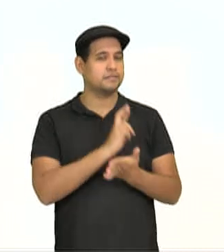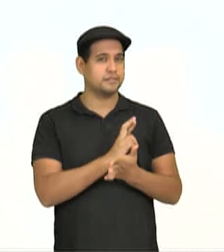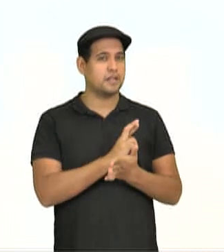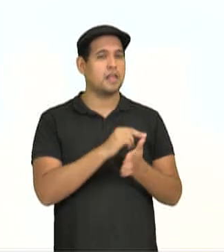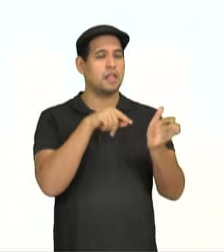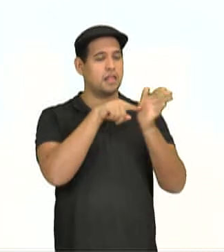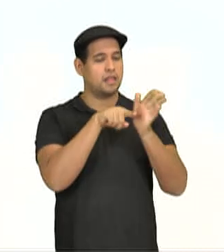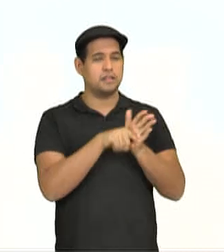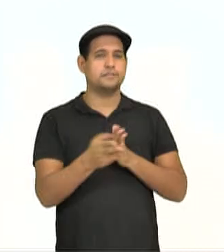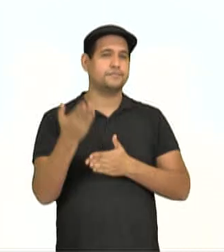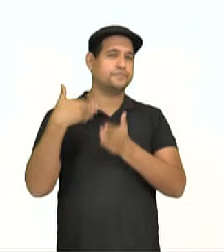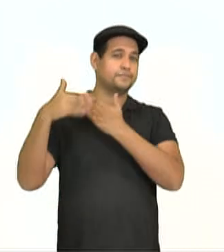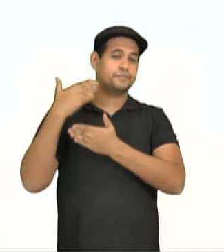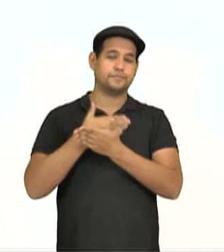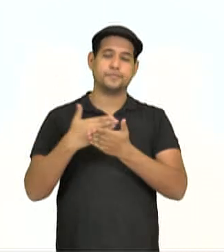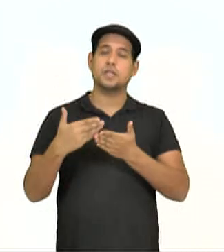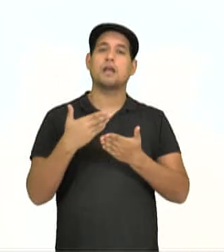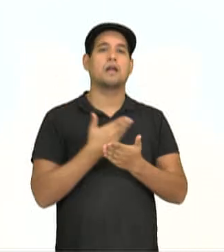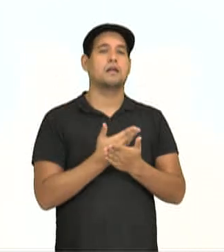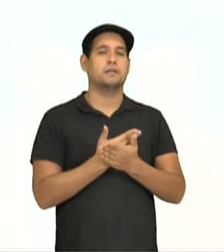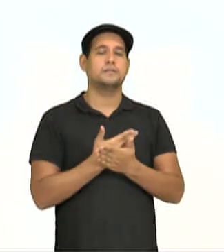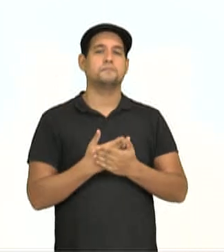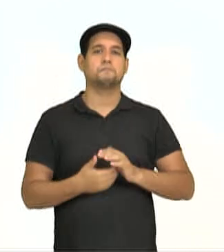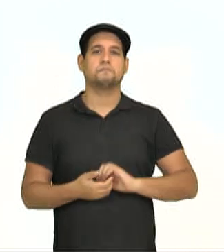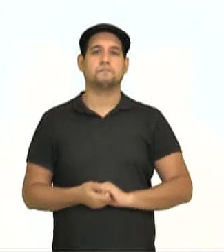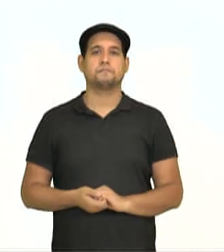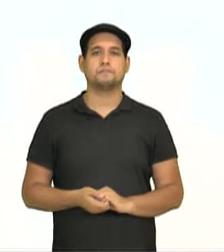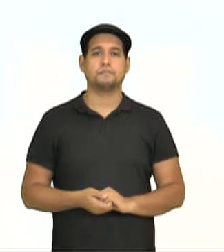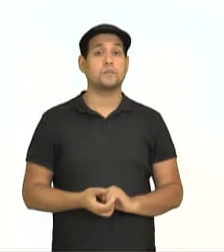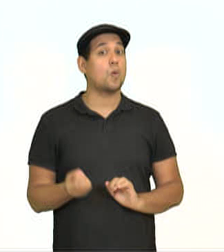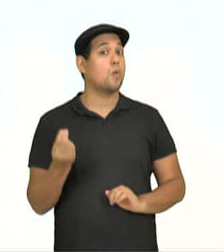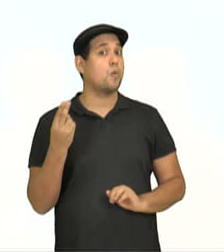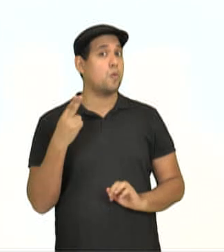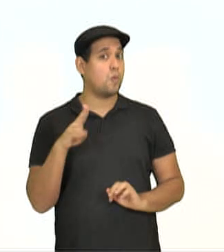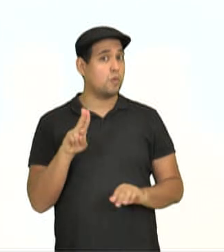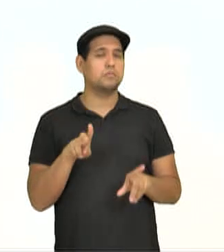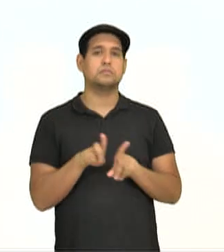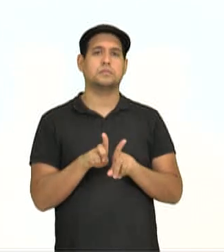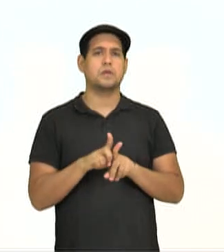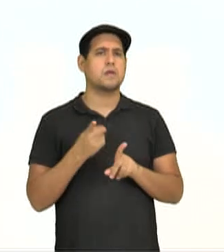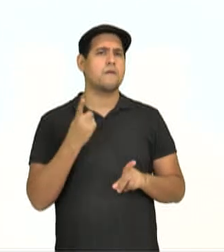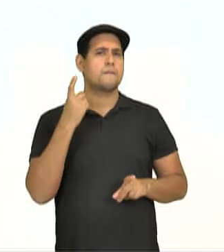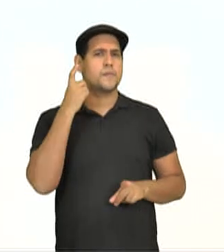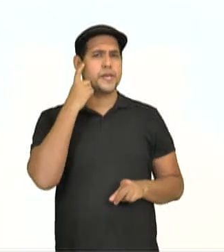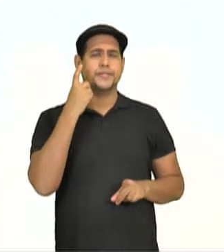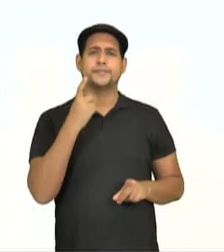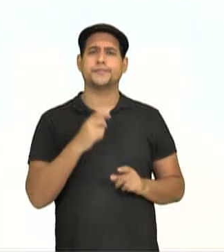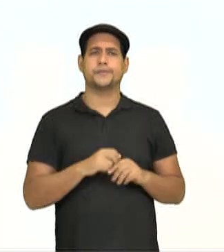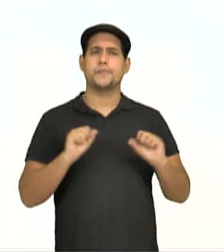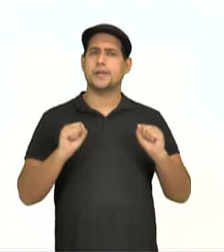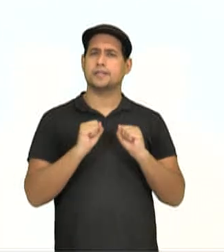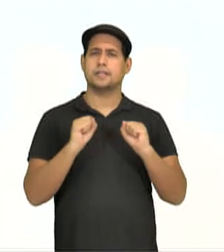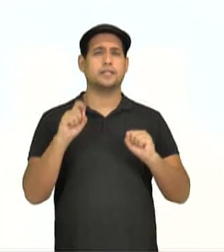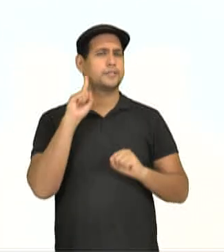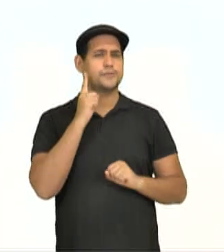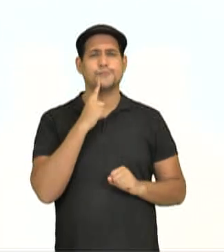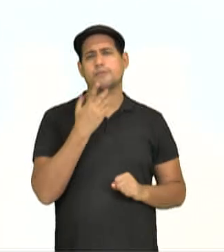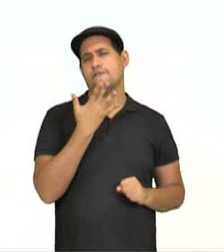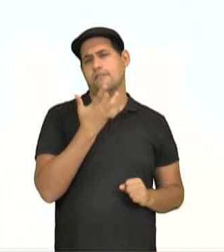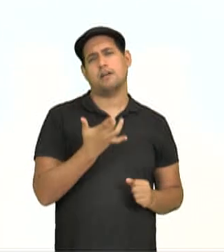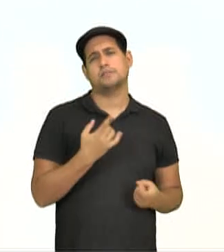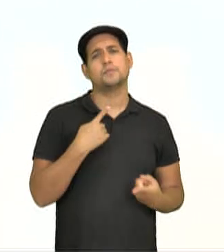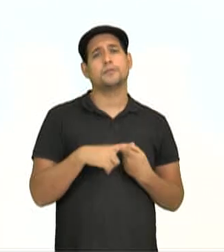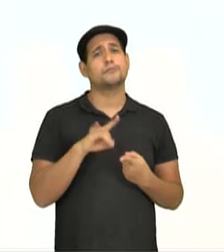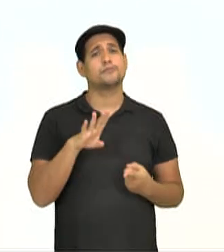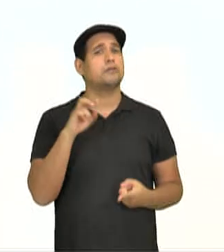aquelas perguntas do início da nossa aula. Ou então, eu acho, professora, que para o atleta surdo é mais fácil, porque